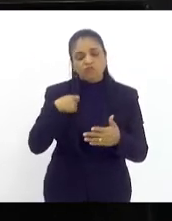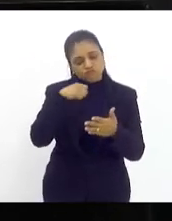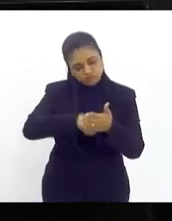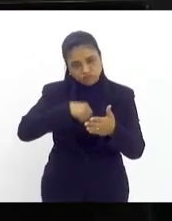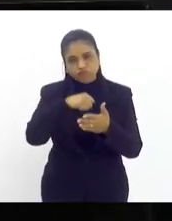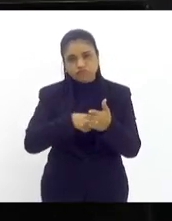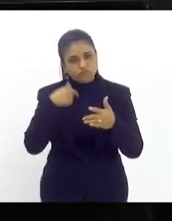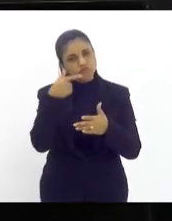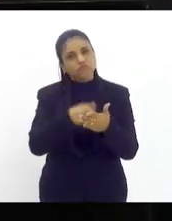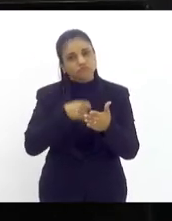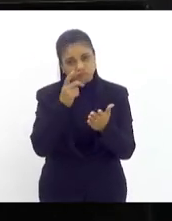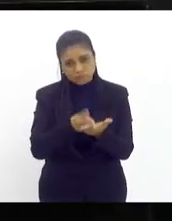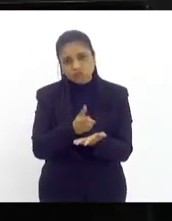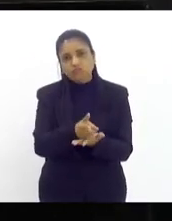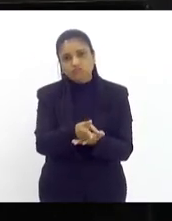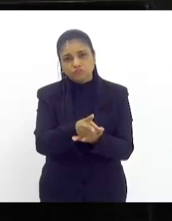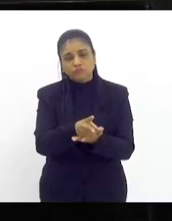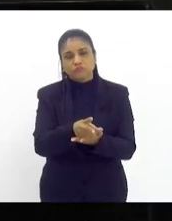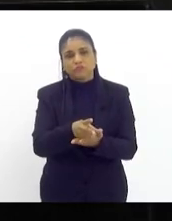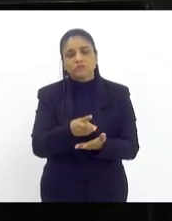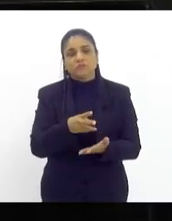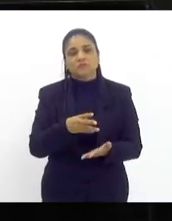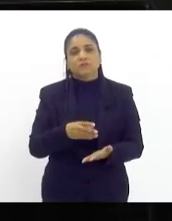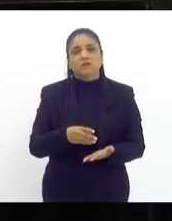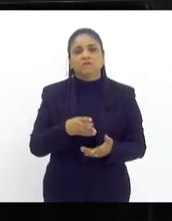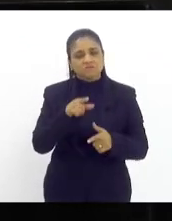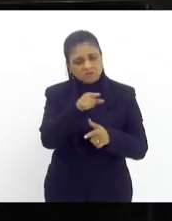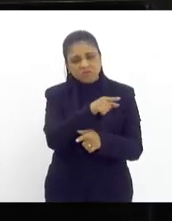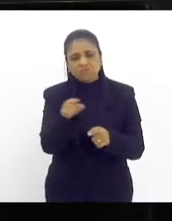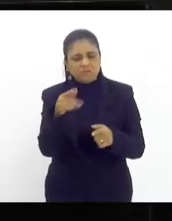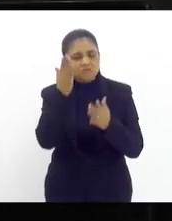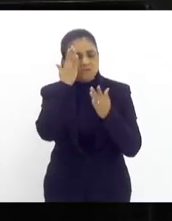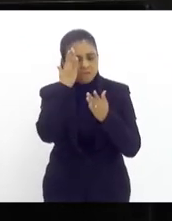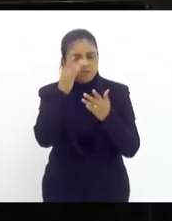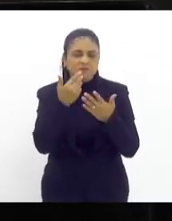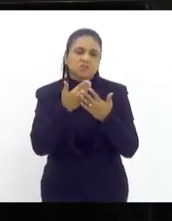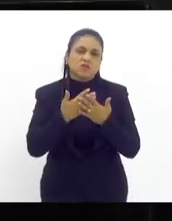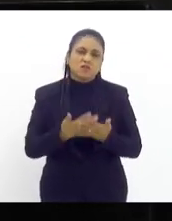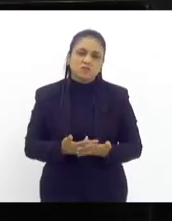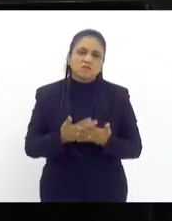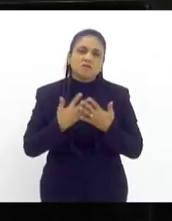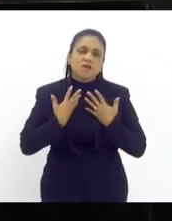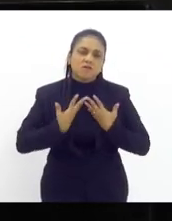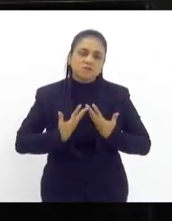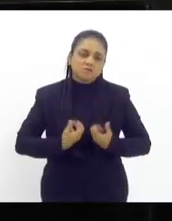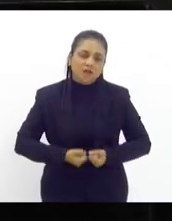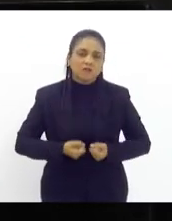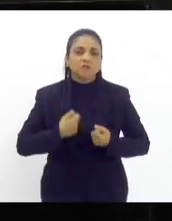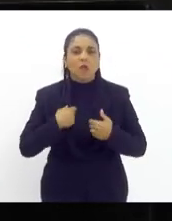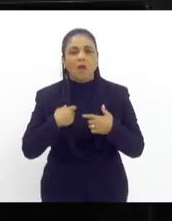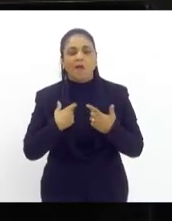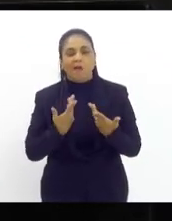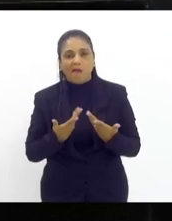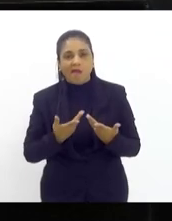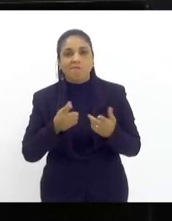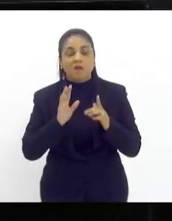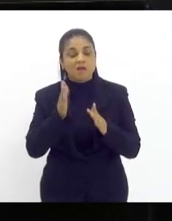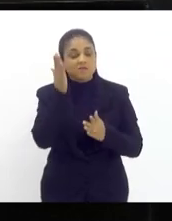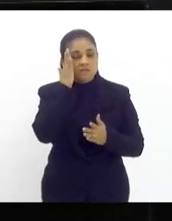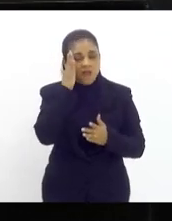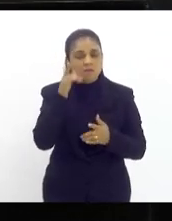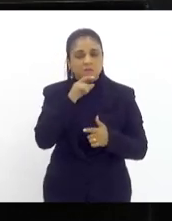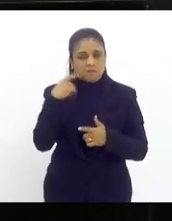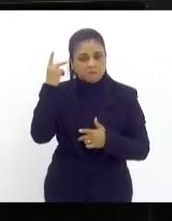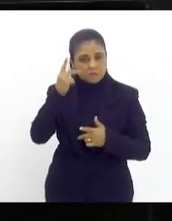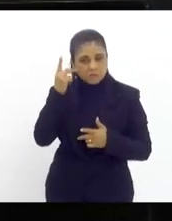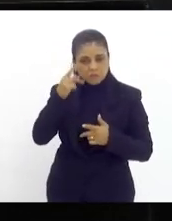pelas famílias do super-rj Eu sei que vocês estão cansados porque é muito triste passar por isso por esse tipo de Humilhação mas sabe o que aqui tem gente lutando